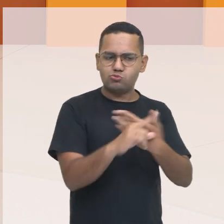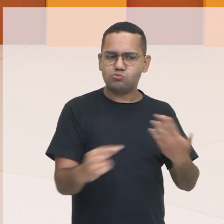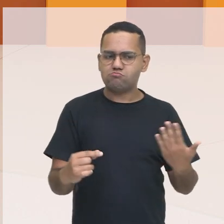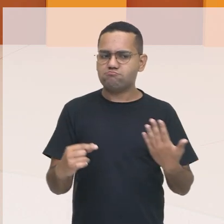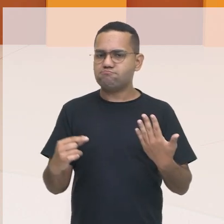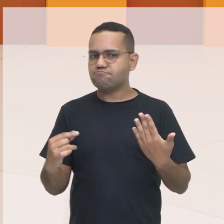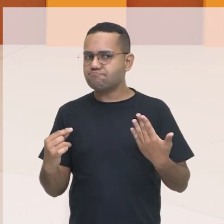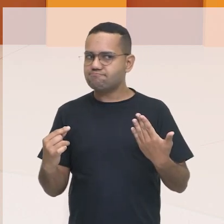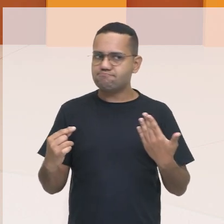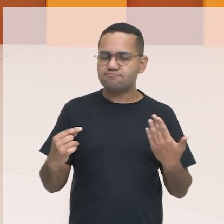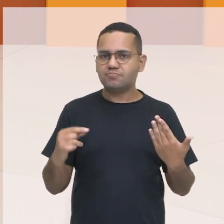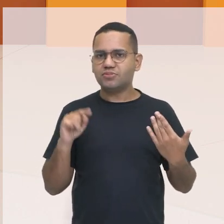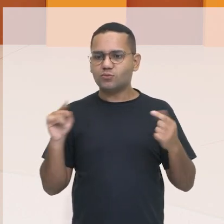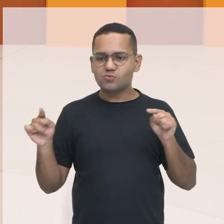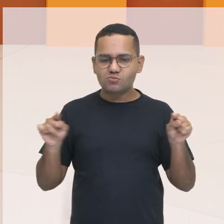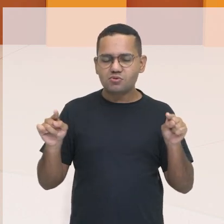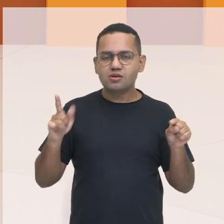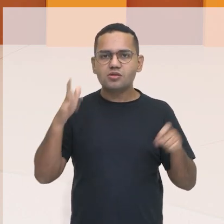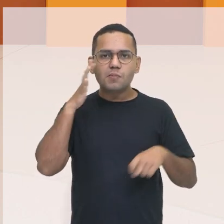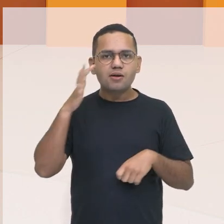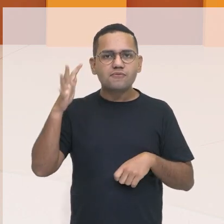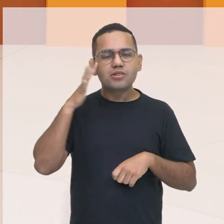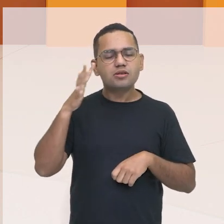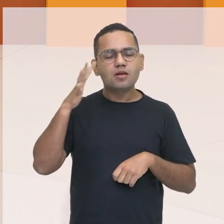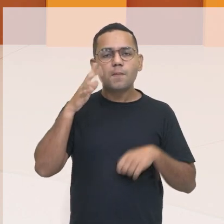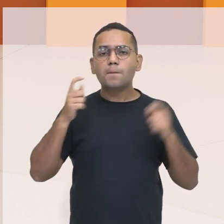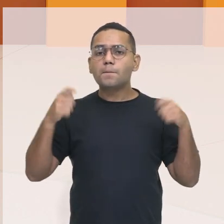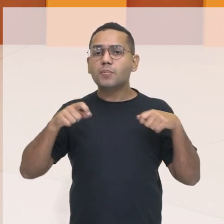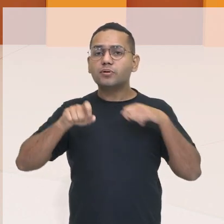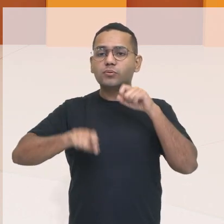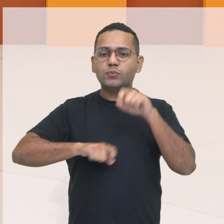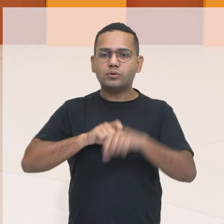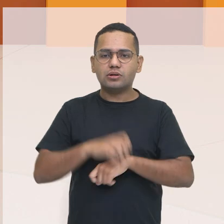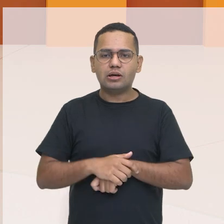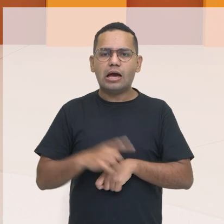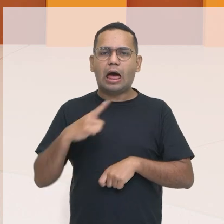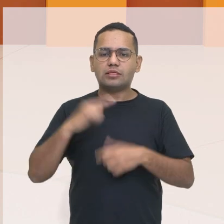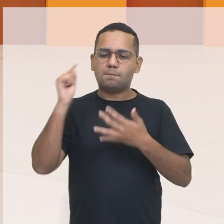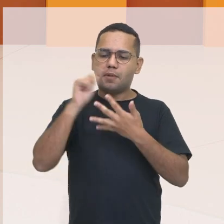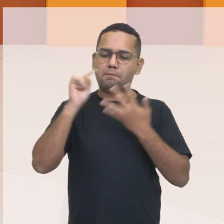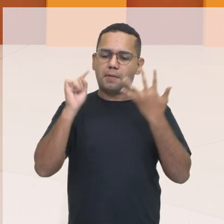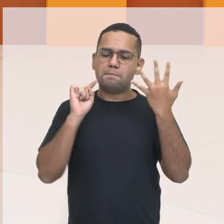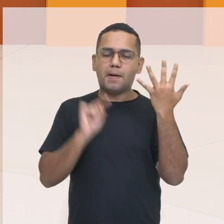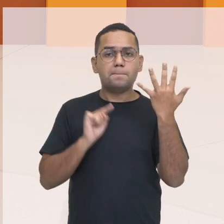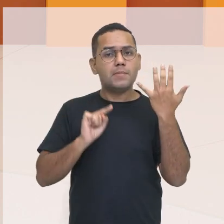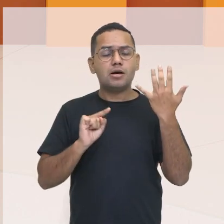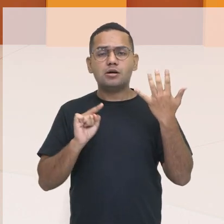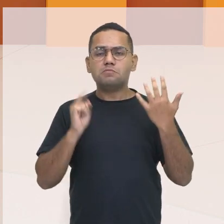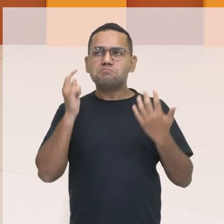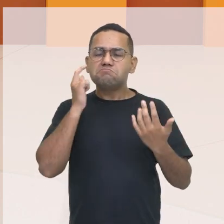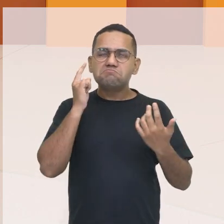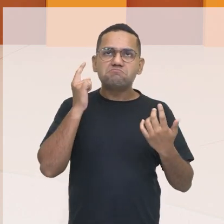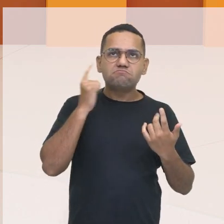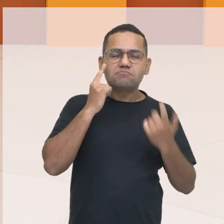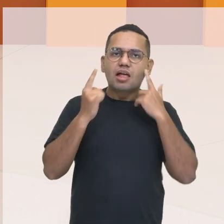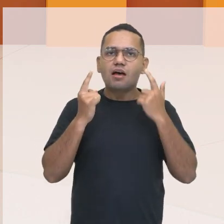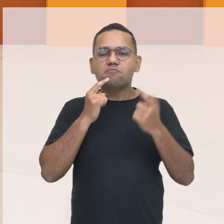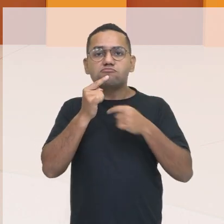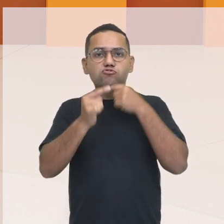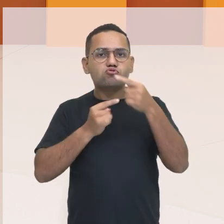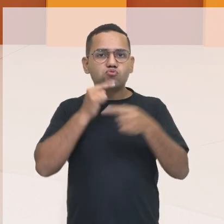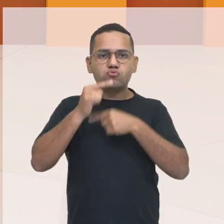Foucault, né, eles fazem uma reflexão que nos leva realmente a muitos questionamentos. E fica